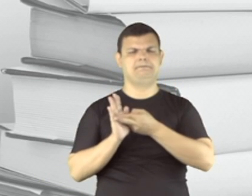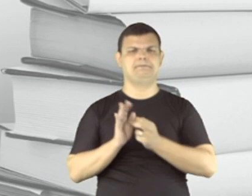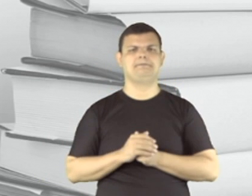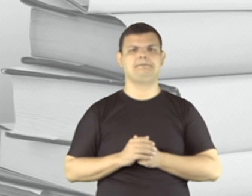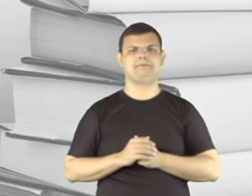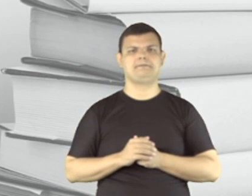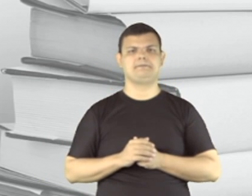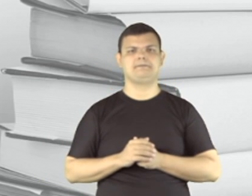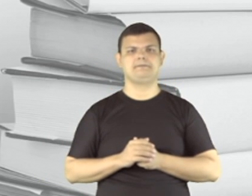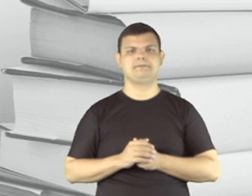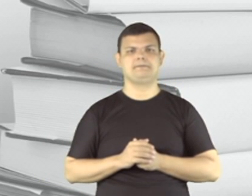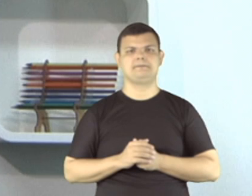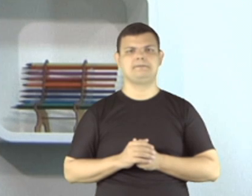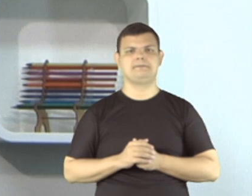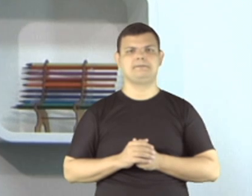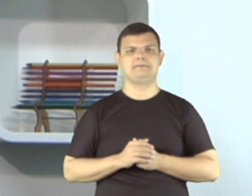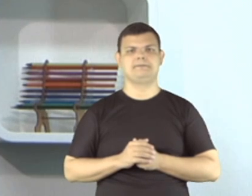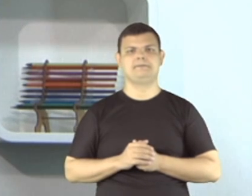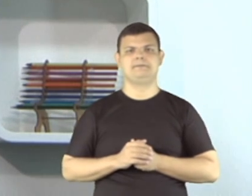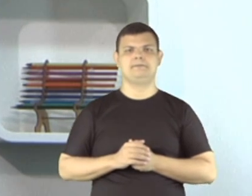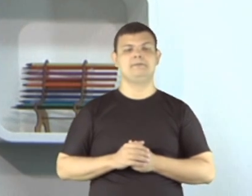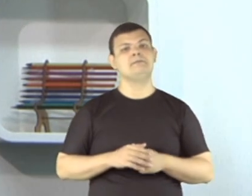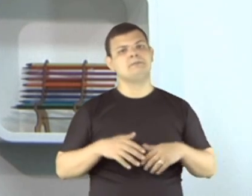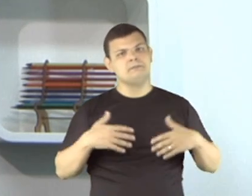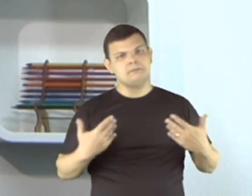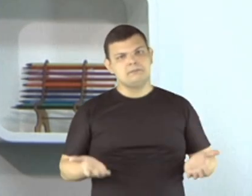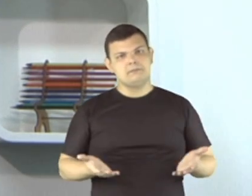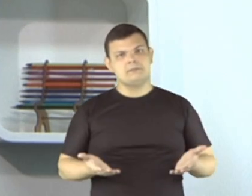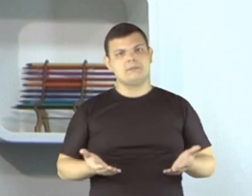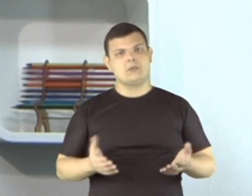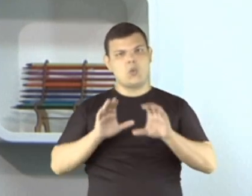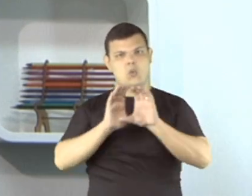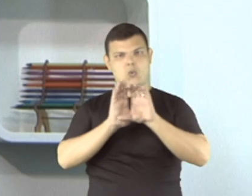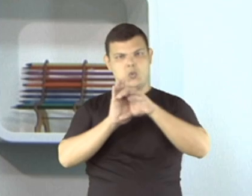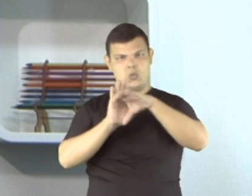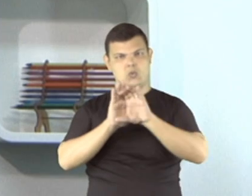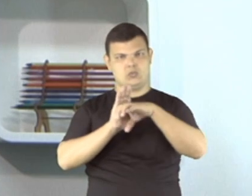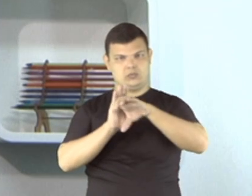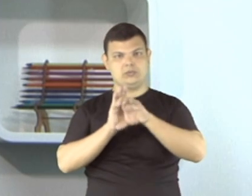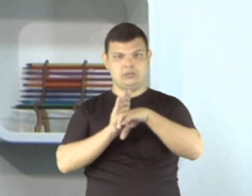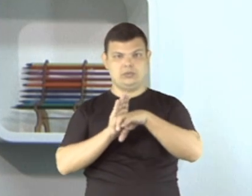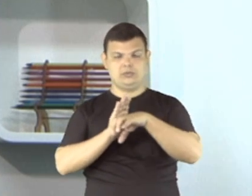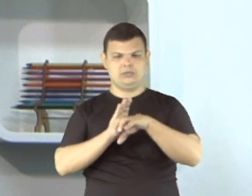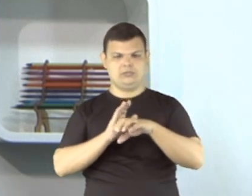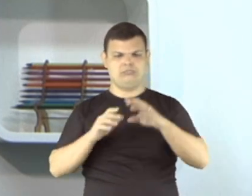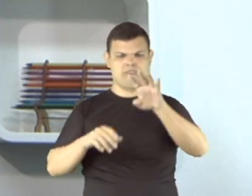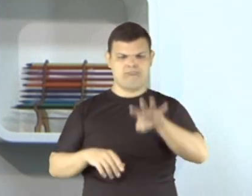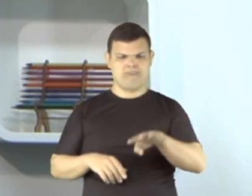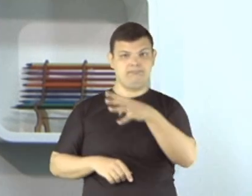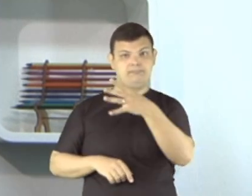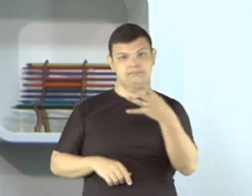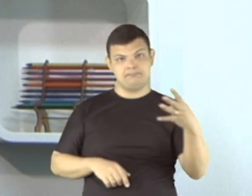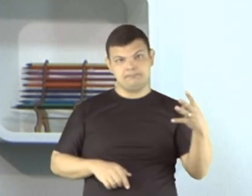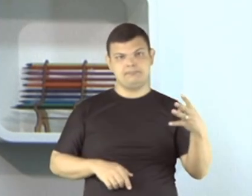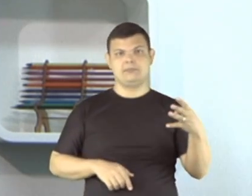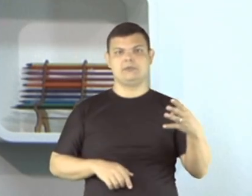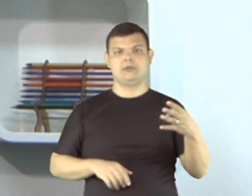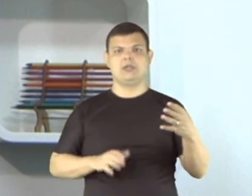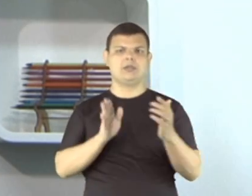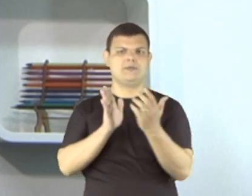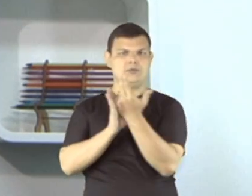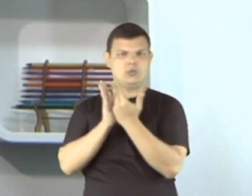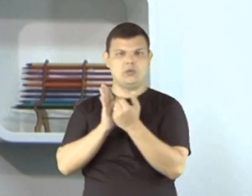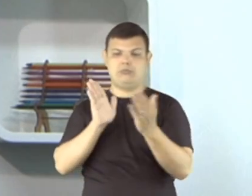Então, voltando aqui para mim um pouco. Então, esses conceitos sobre malha quadriculada, sobre figura